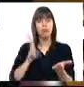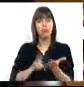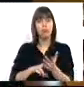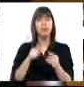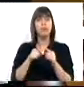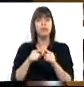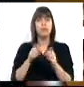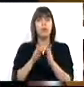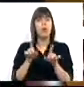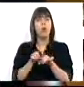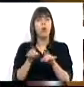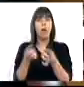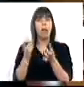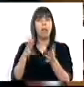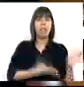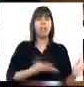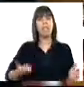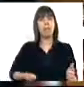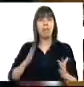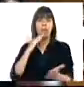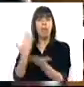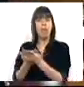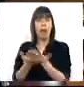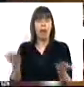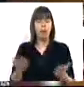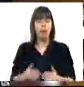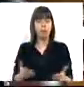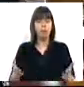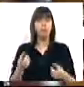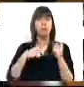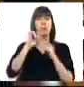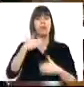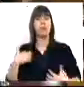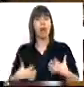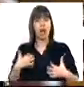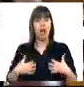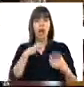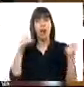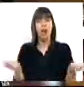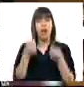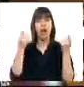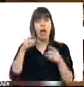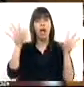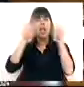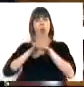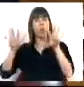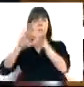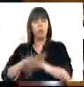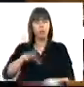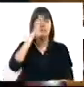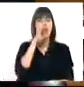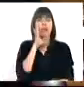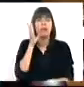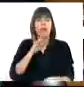um passaporte para o desemprego. Ora, mas na sua ânsia de propaganda e de ilusão, o Governo